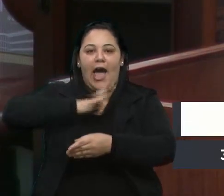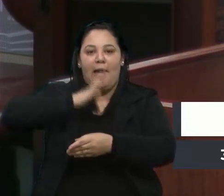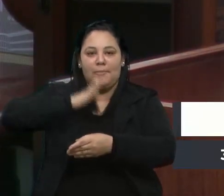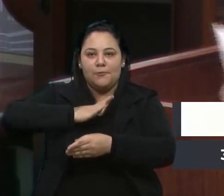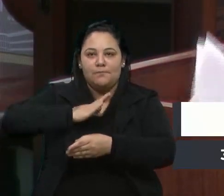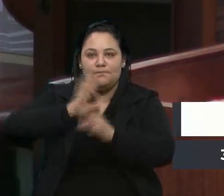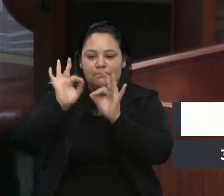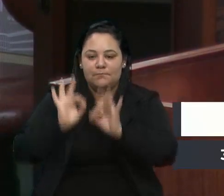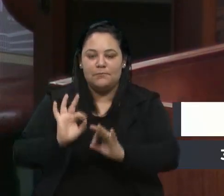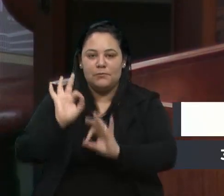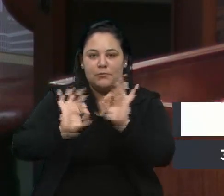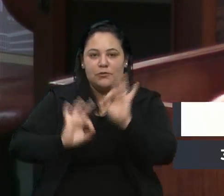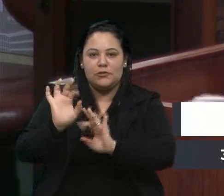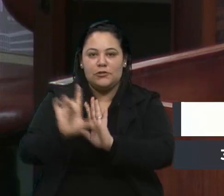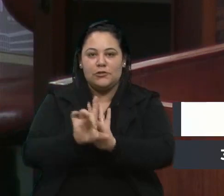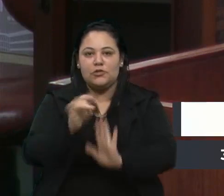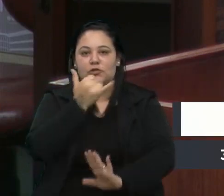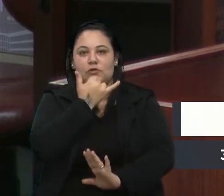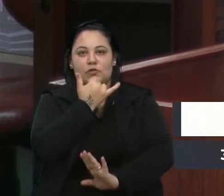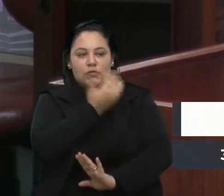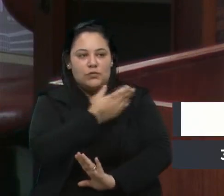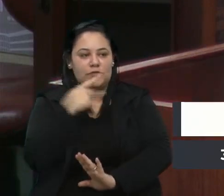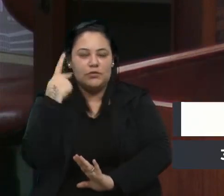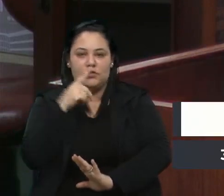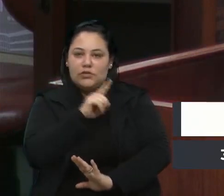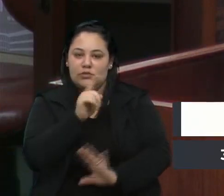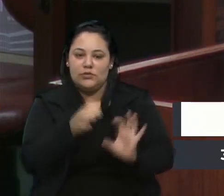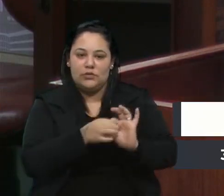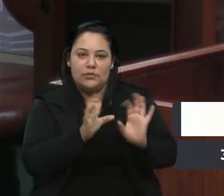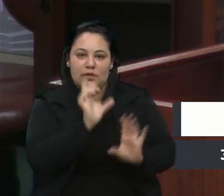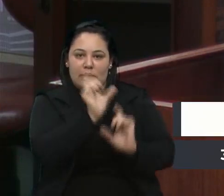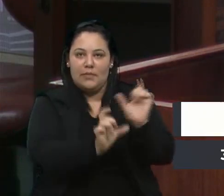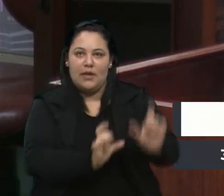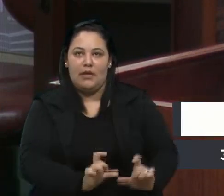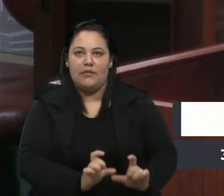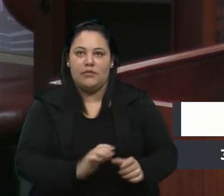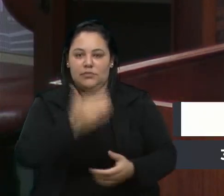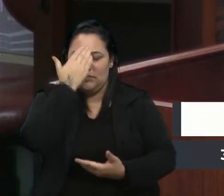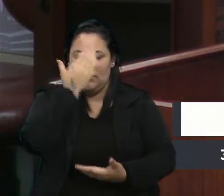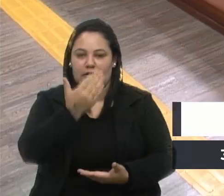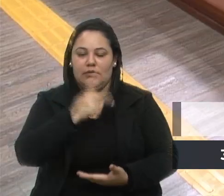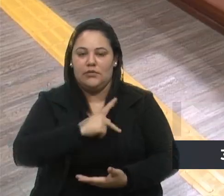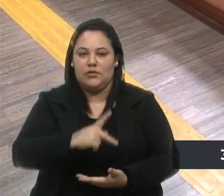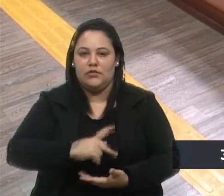de lei quanto antes. Desculpa, vereadores, que não pude passar a parte para os nobres pares. Obrigado, senhor presidente.